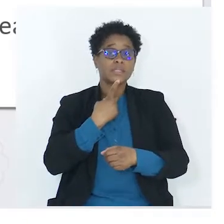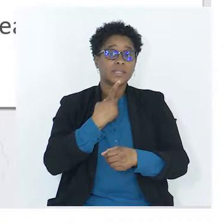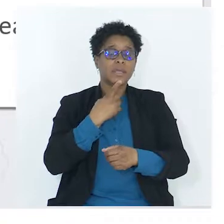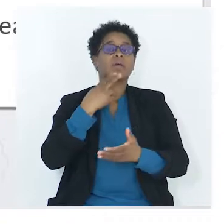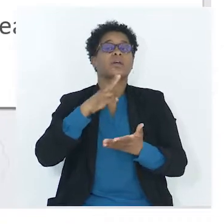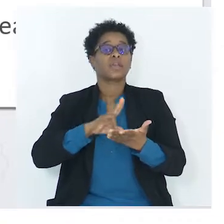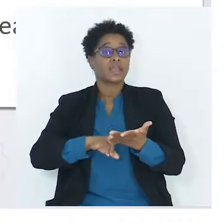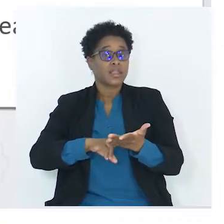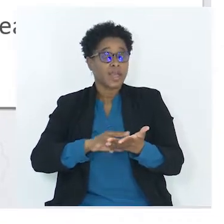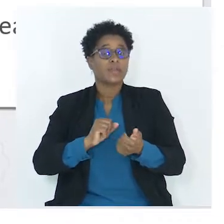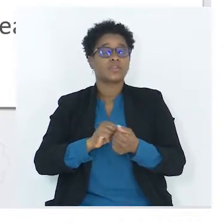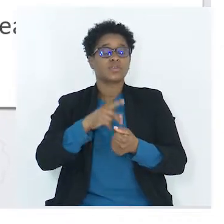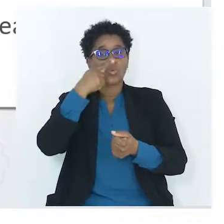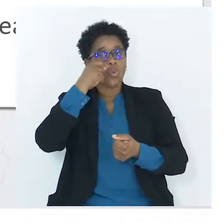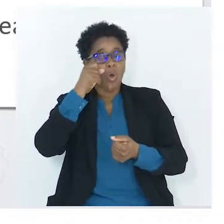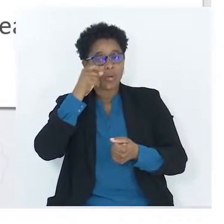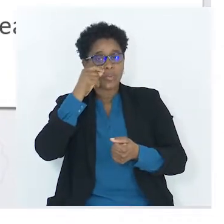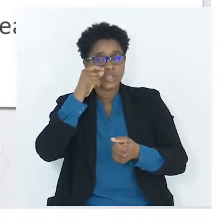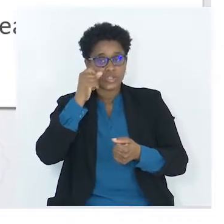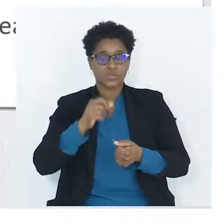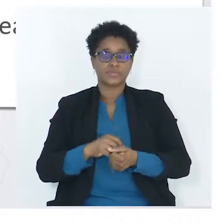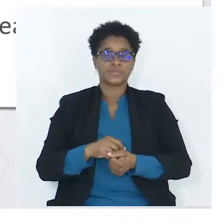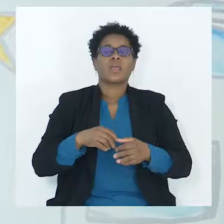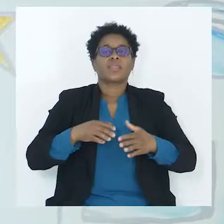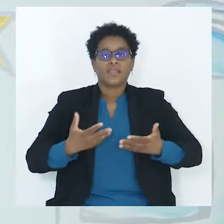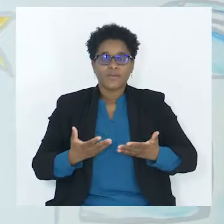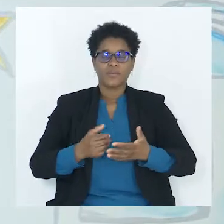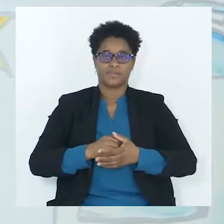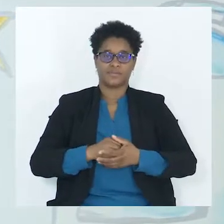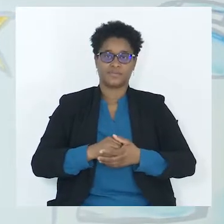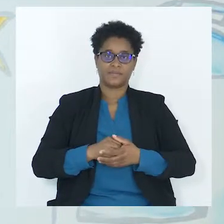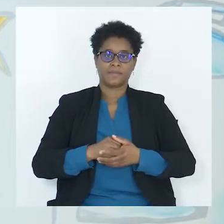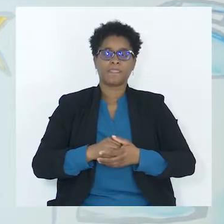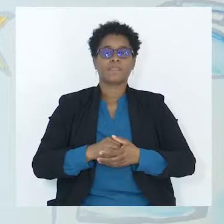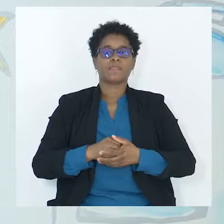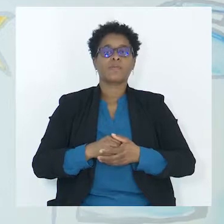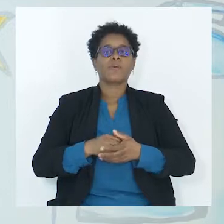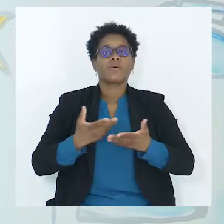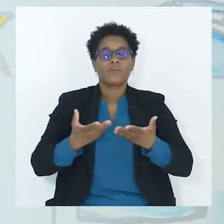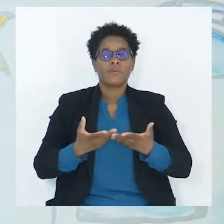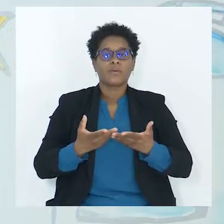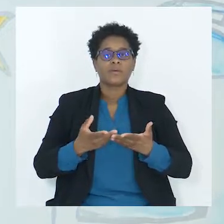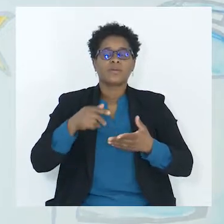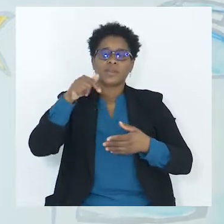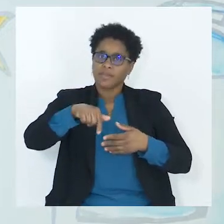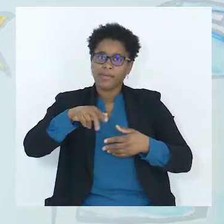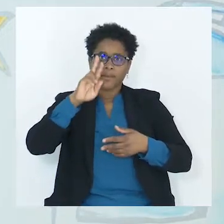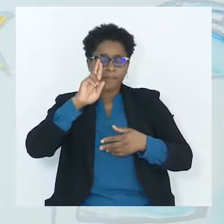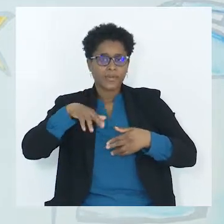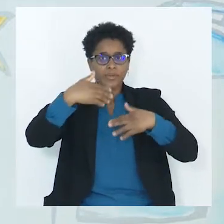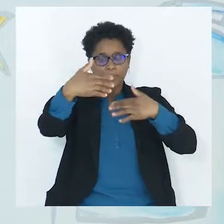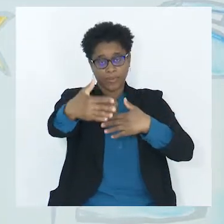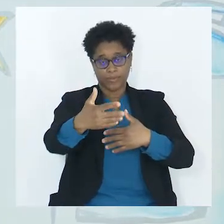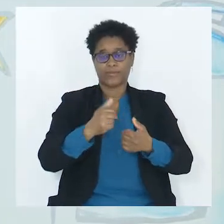compreender a realidade dos homens. Então, a partir